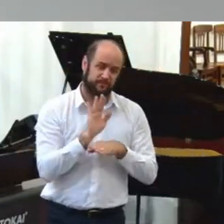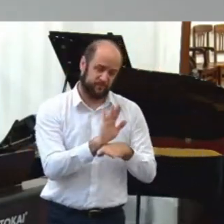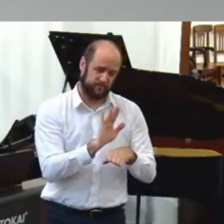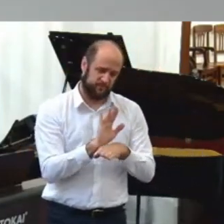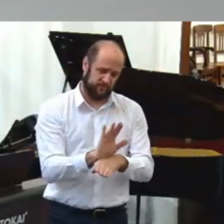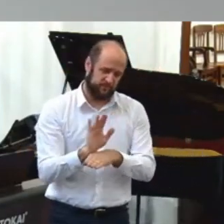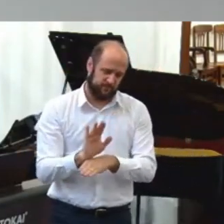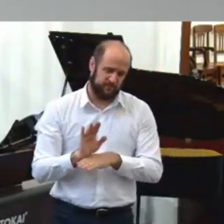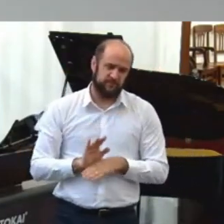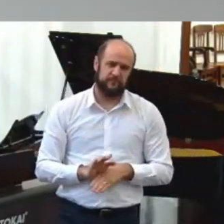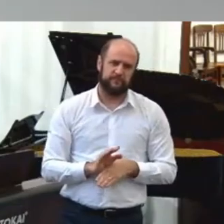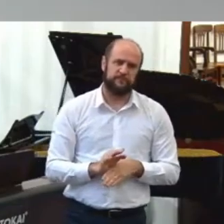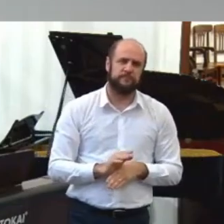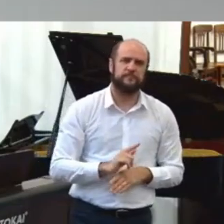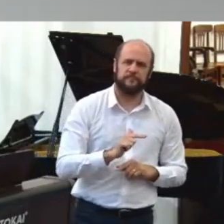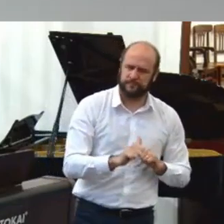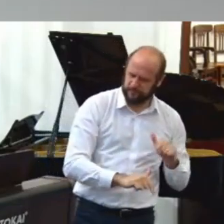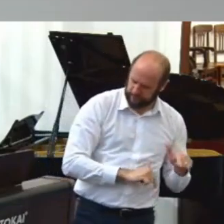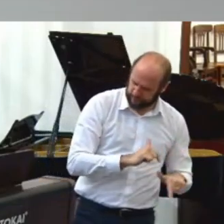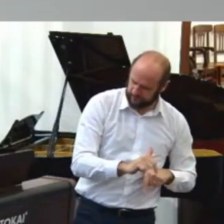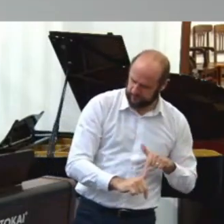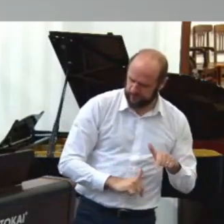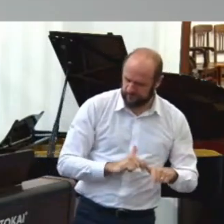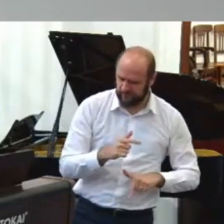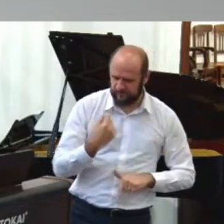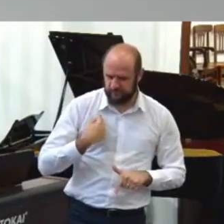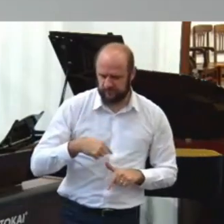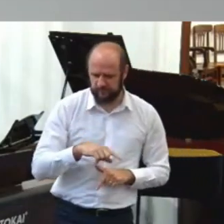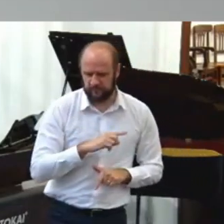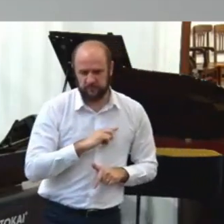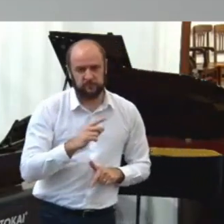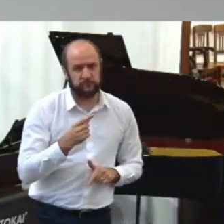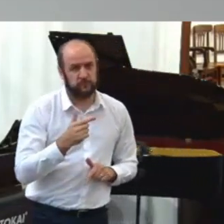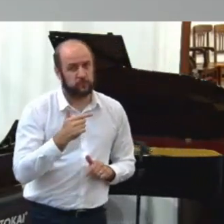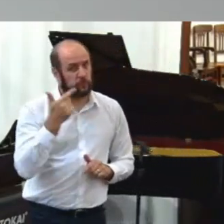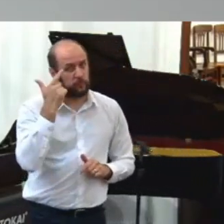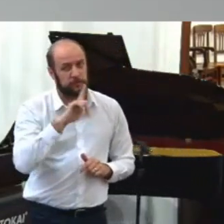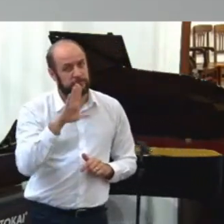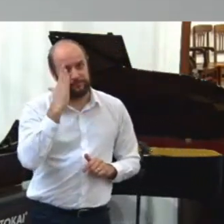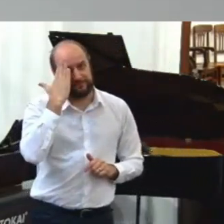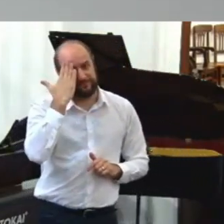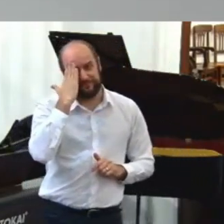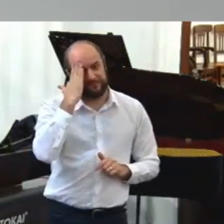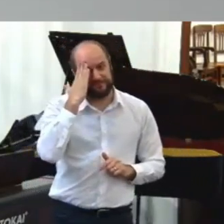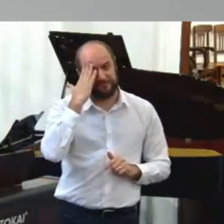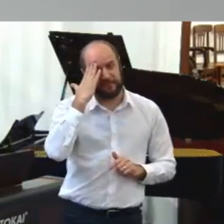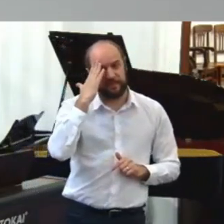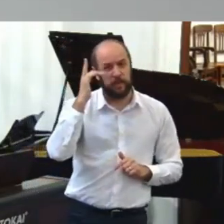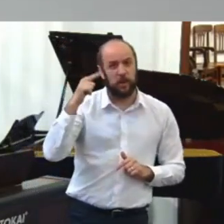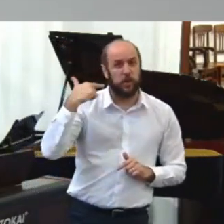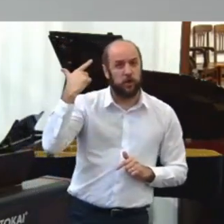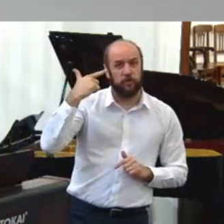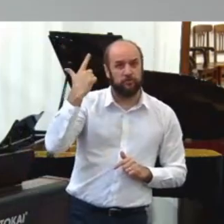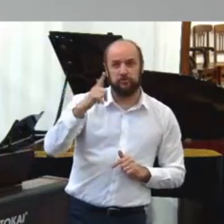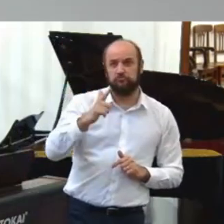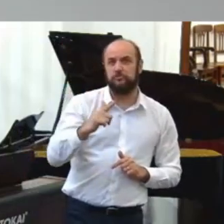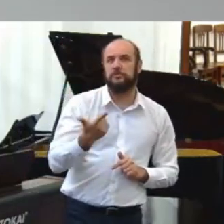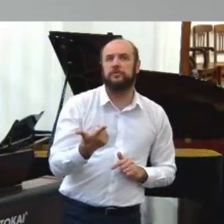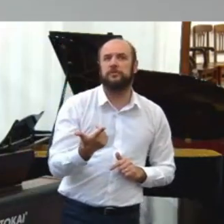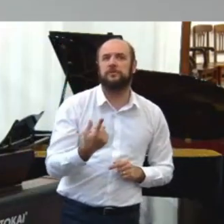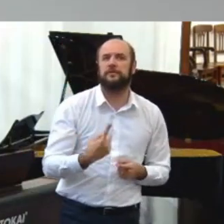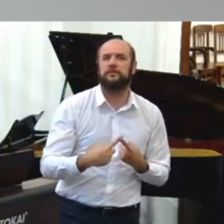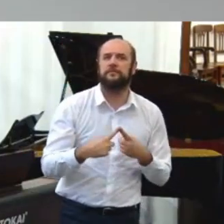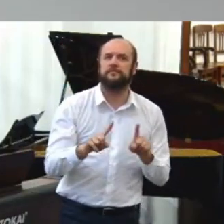Deus. Aquelas ações que nós não conseguimos entender como lógicas muitas vezes, mas